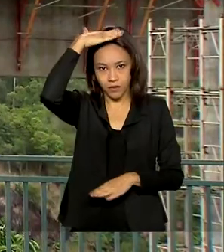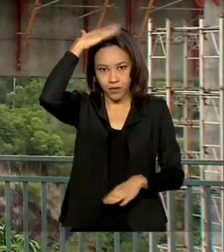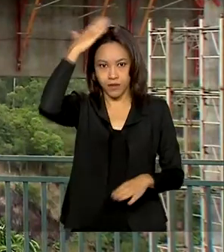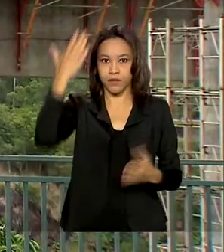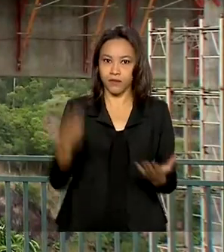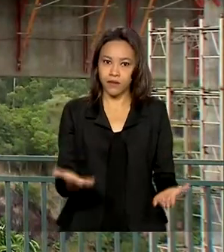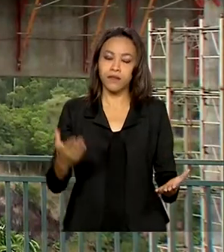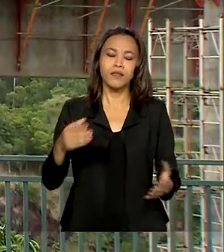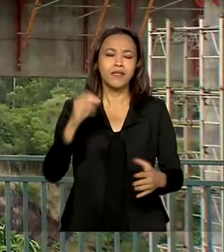importantíssimo para o Brasil.